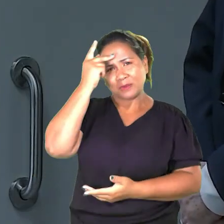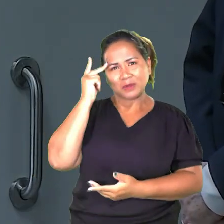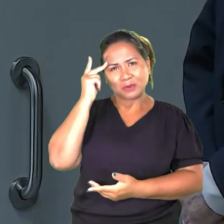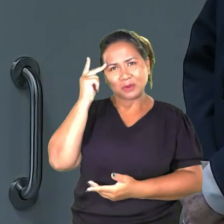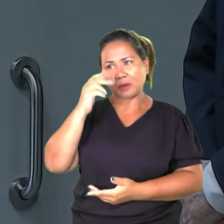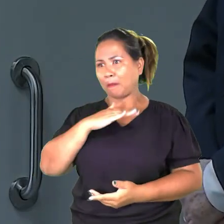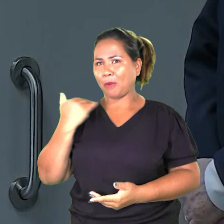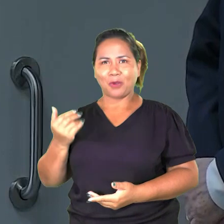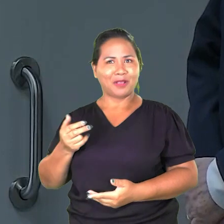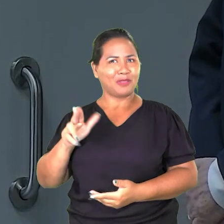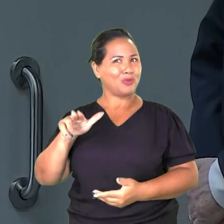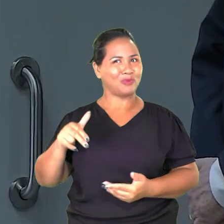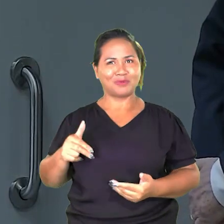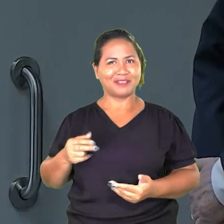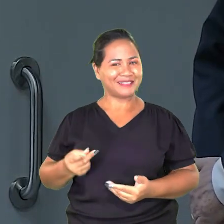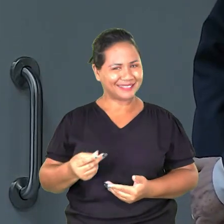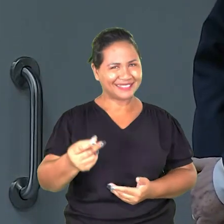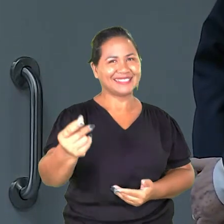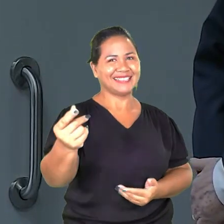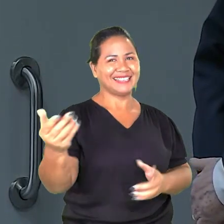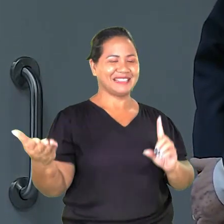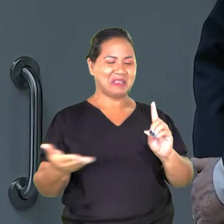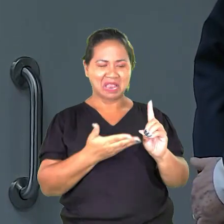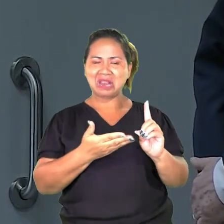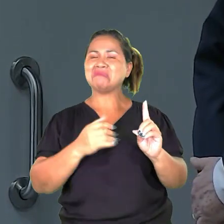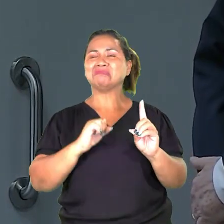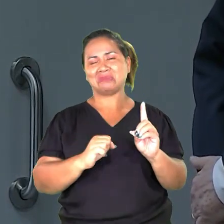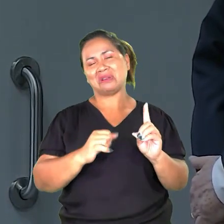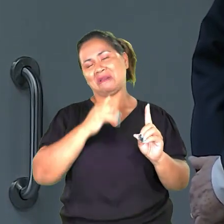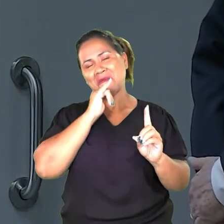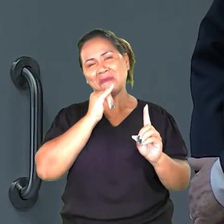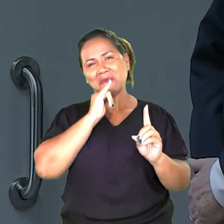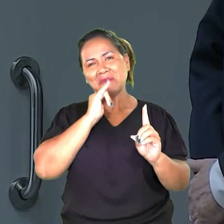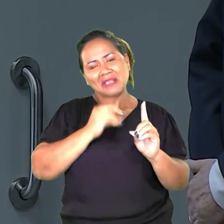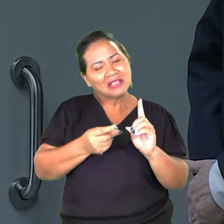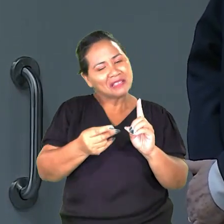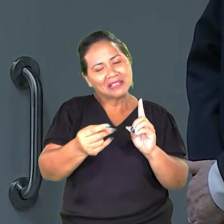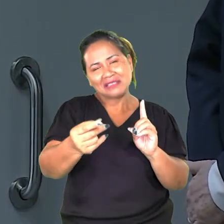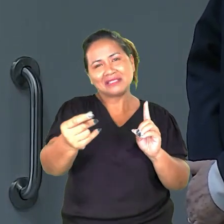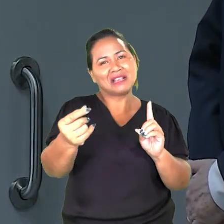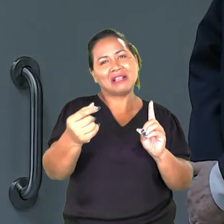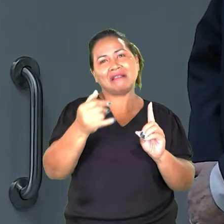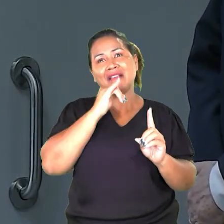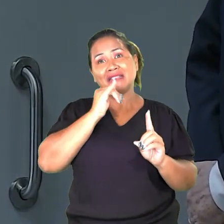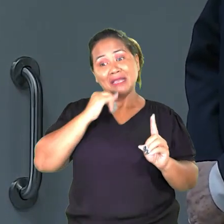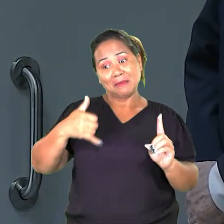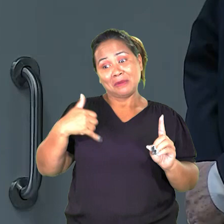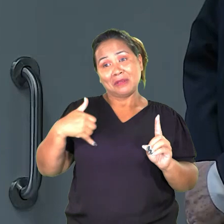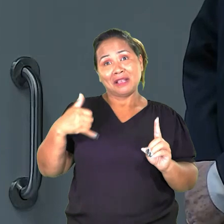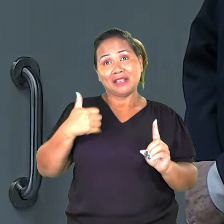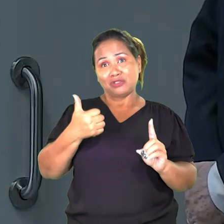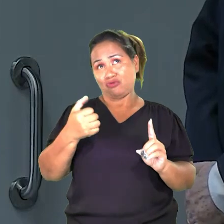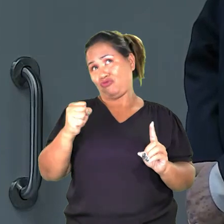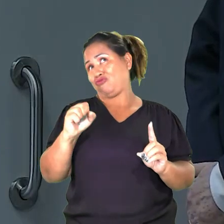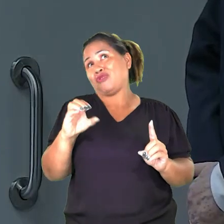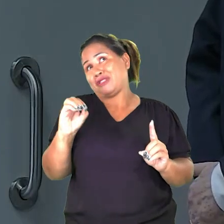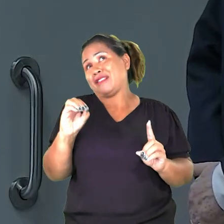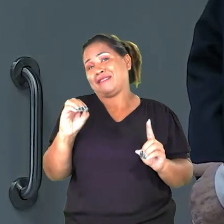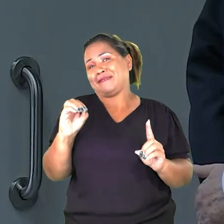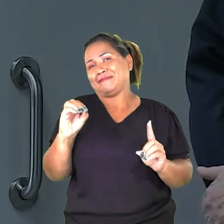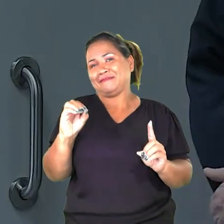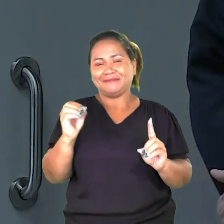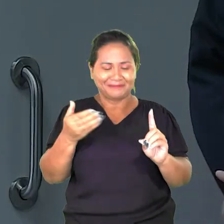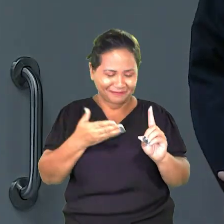muito. Paulo Bonfim, por exemplo, poderia ter sido eternizado aos 80 anos, na faixa